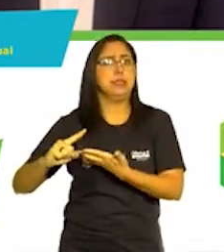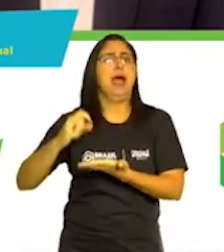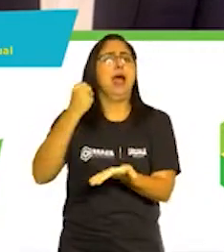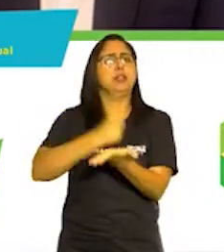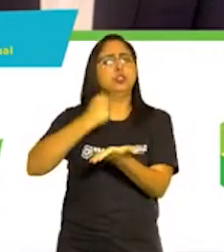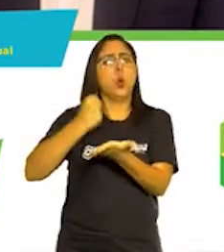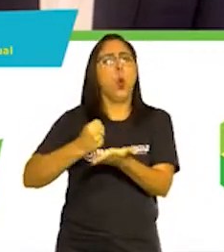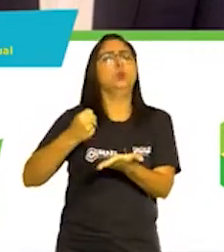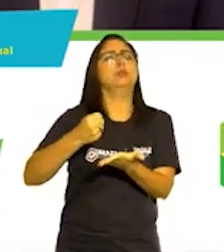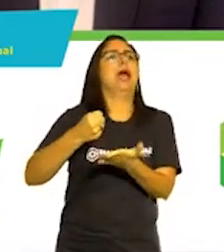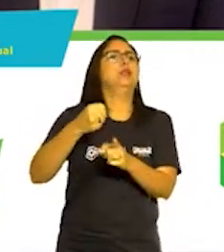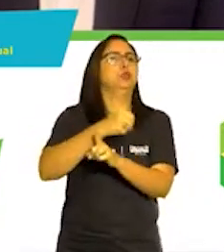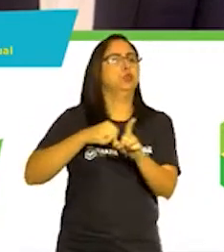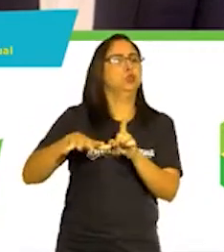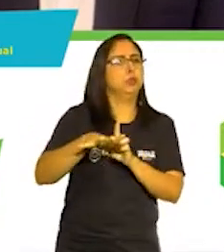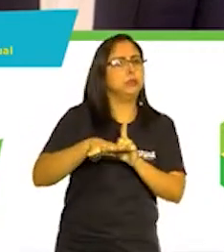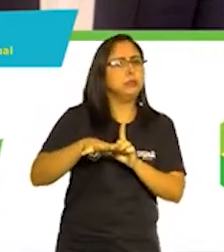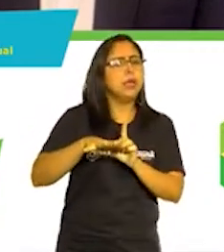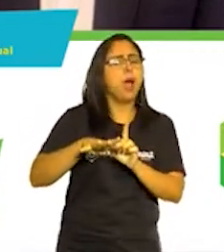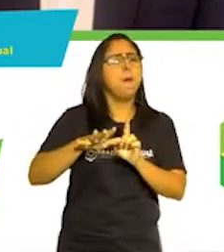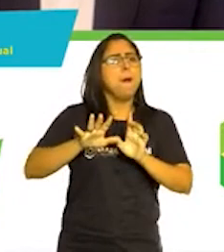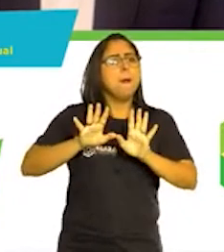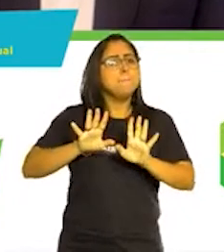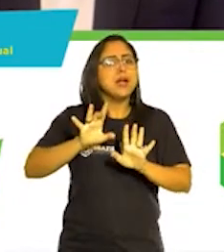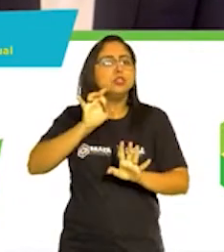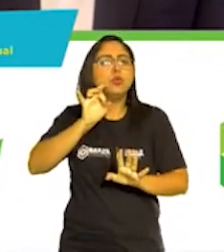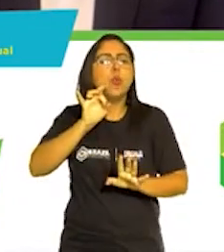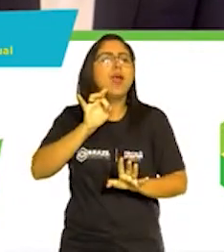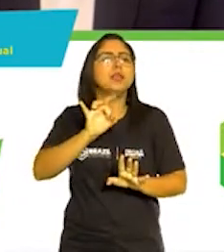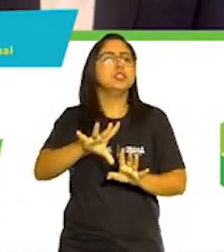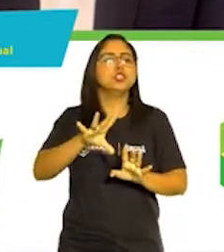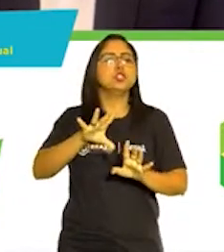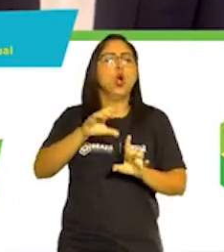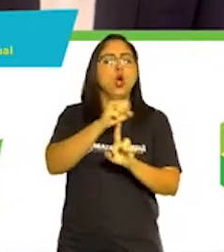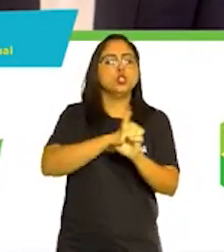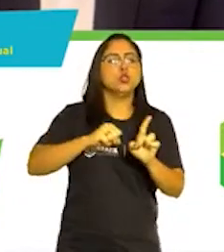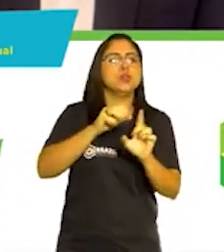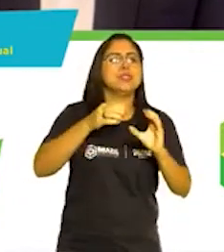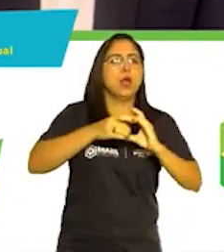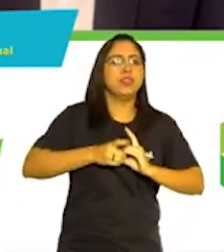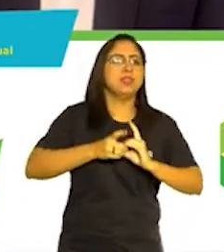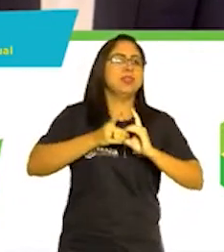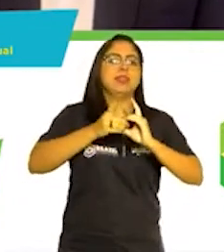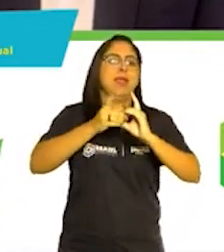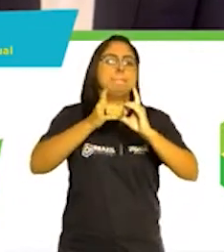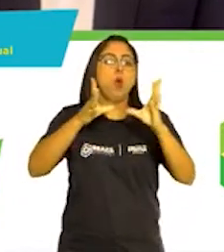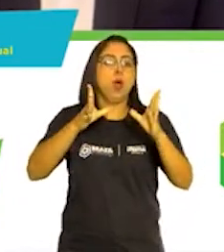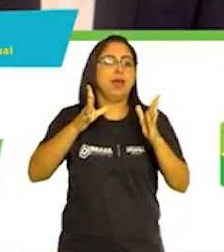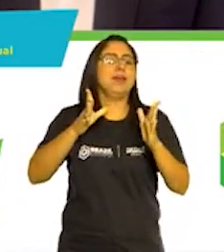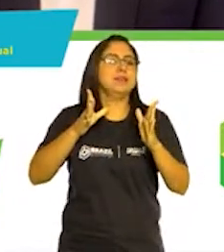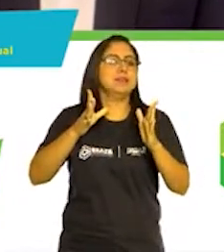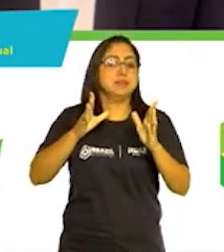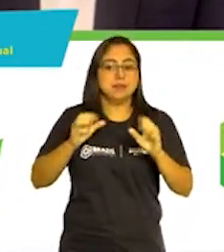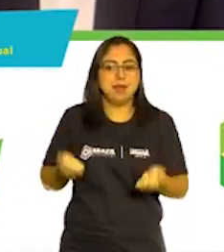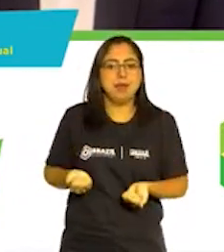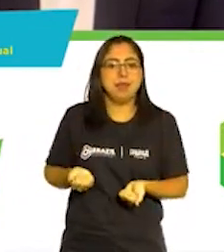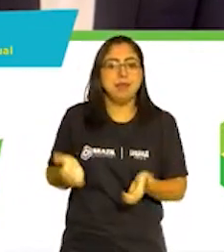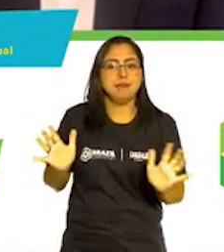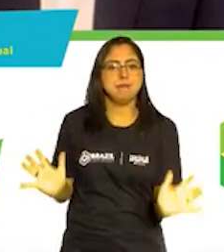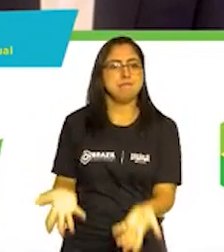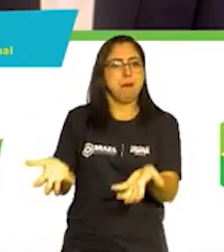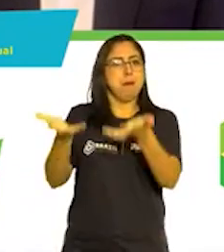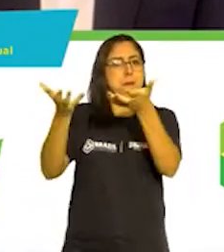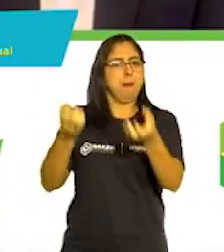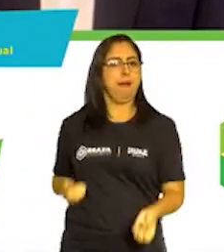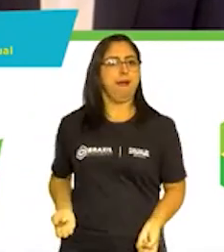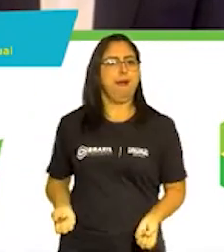social, mas se a gente olhar, não é só a social-democracia que ampliou gastos ou impostos, o que aumentou tudo isso também